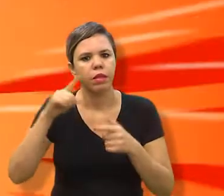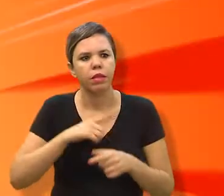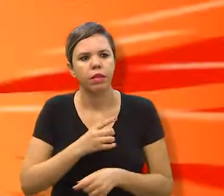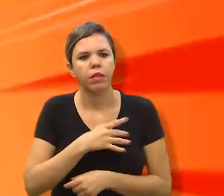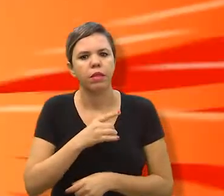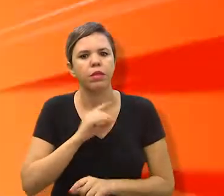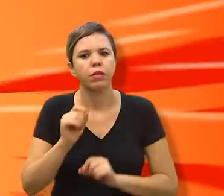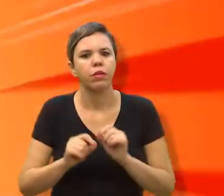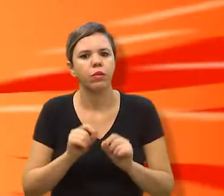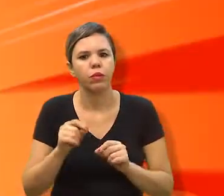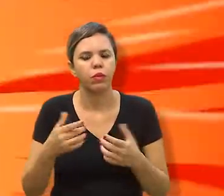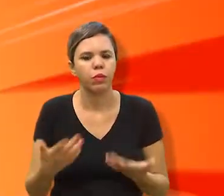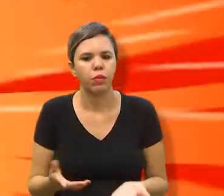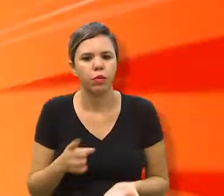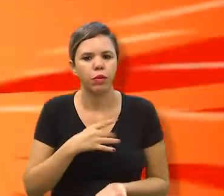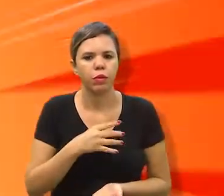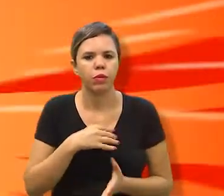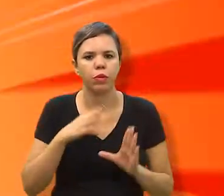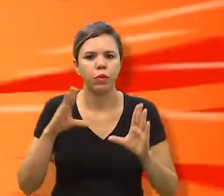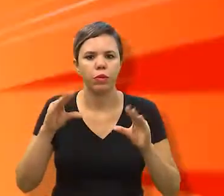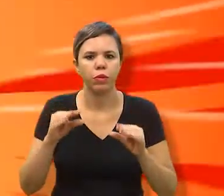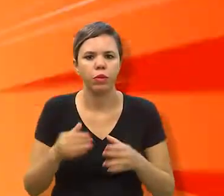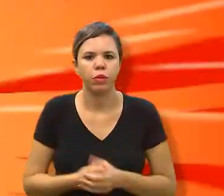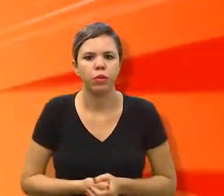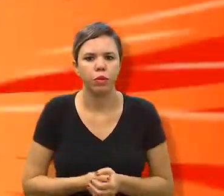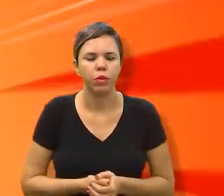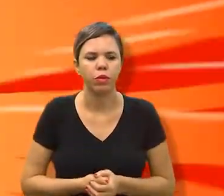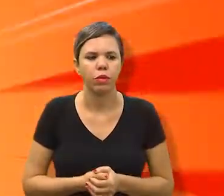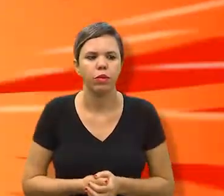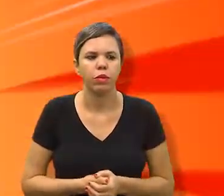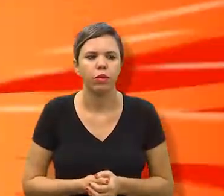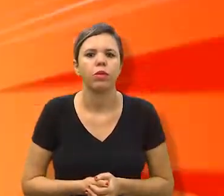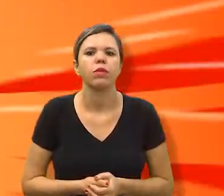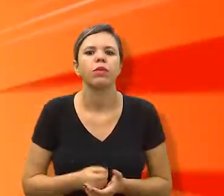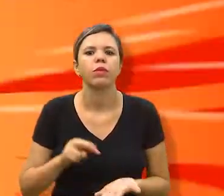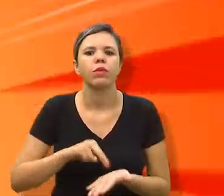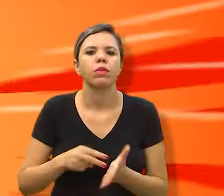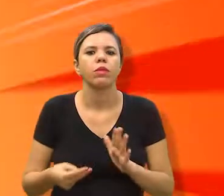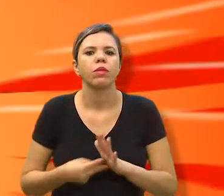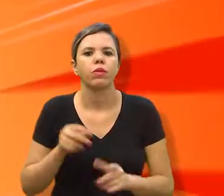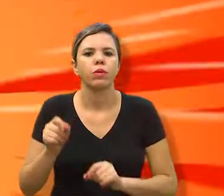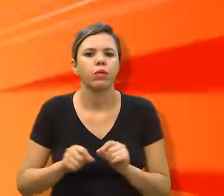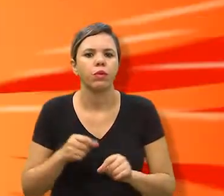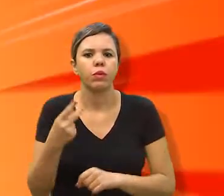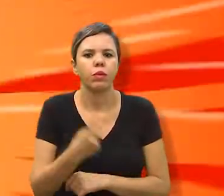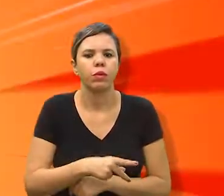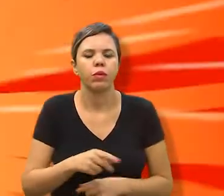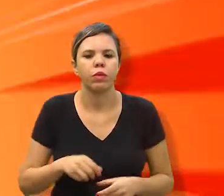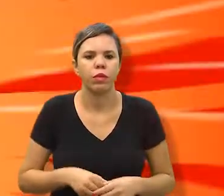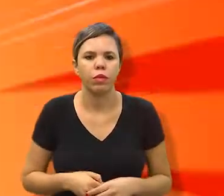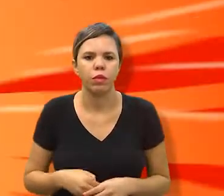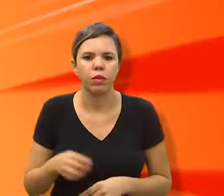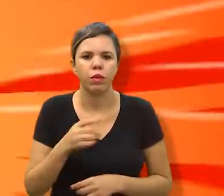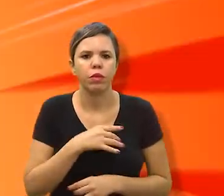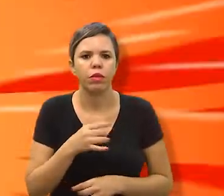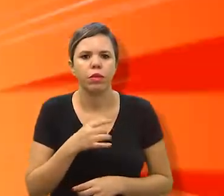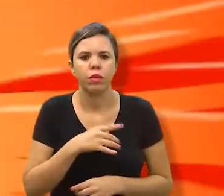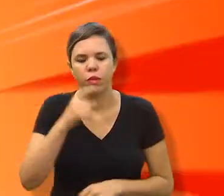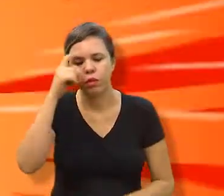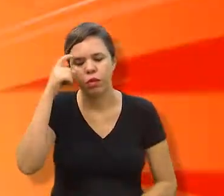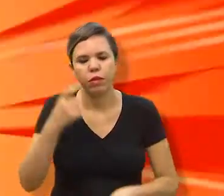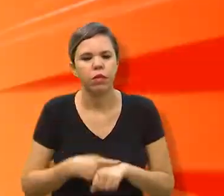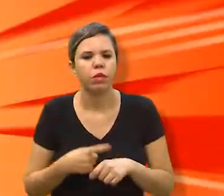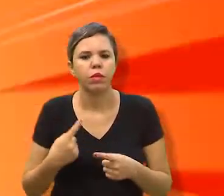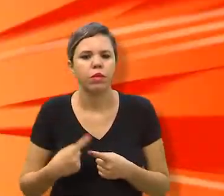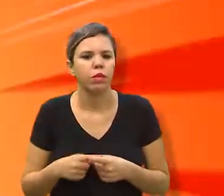medo do quê? Tem medo do escuro, beleza. Esse medo do escuro simboliza o que para ela? O medo da